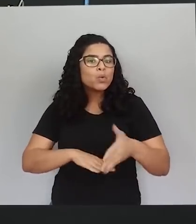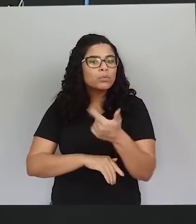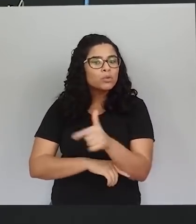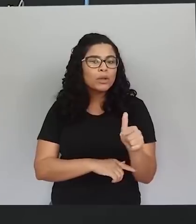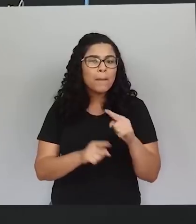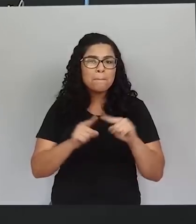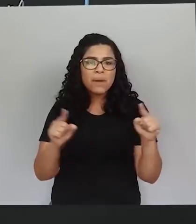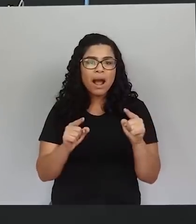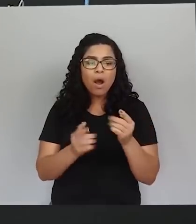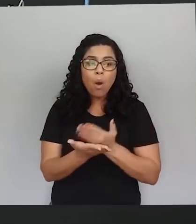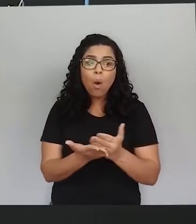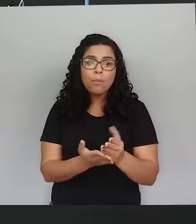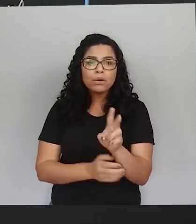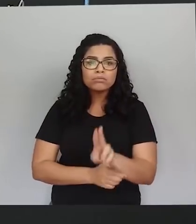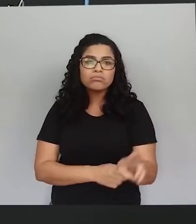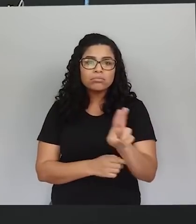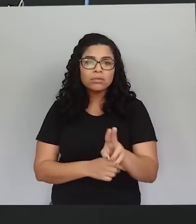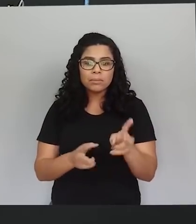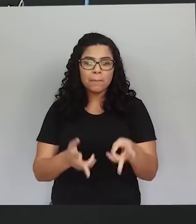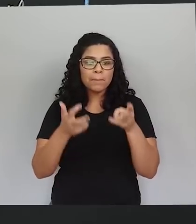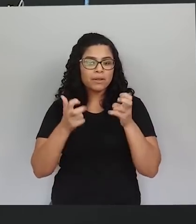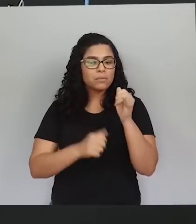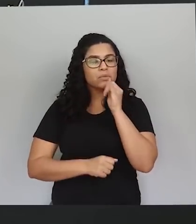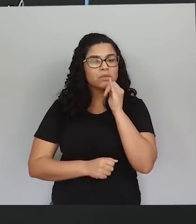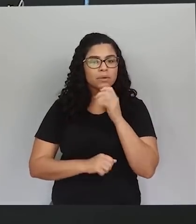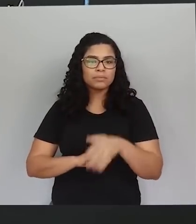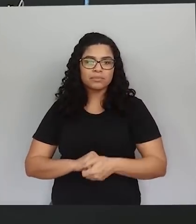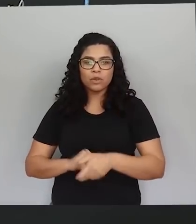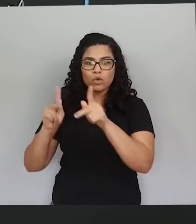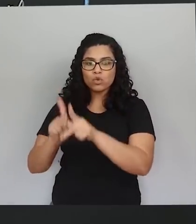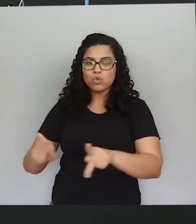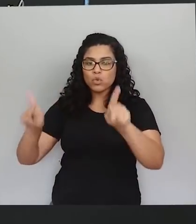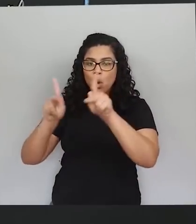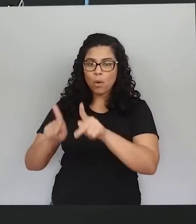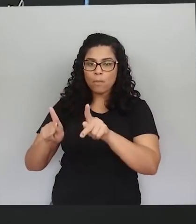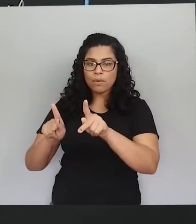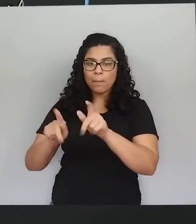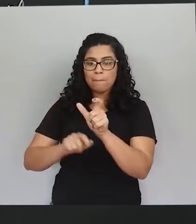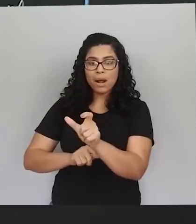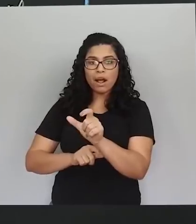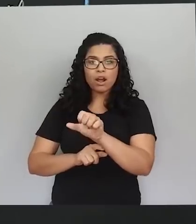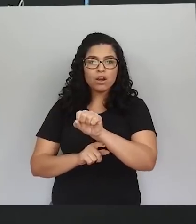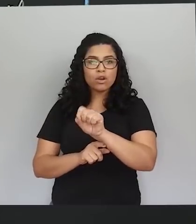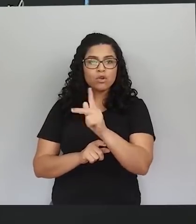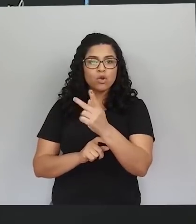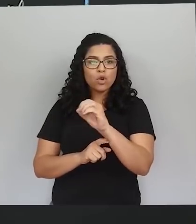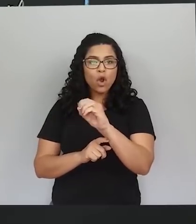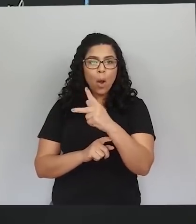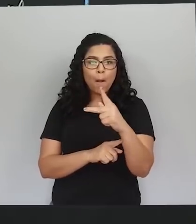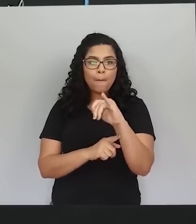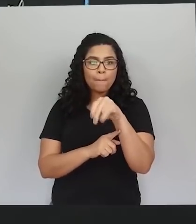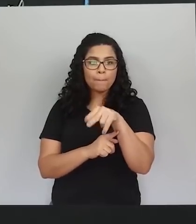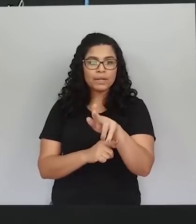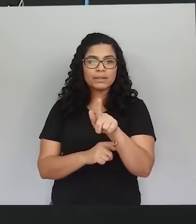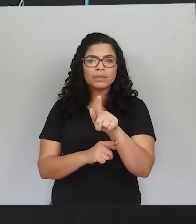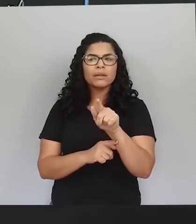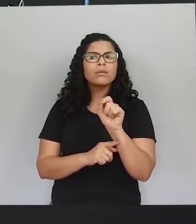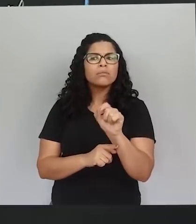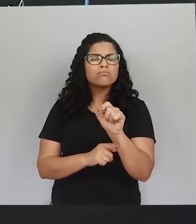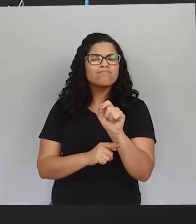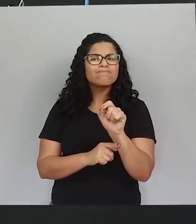sobre desnutrição, a desidratação, né, a falta de água no nosso corpo. Então, eu gostaria que, a partir